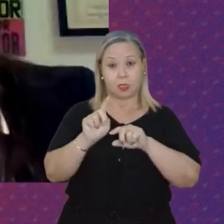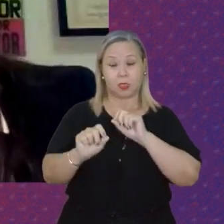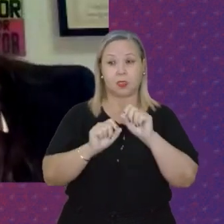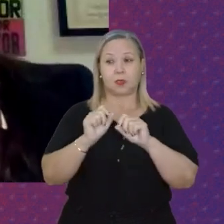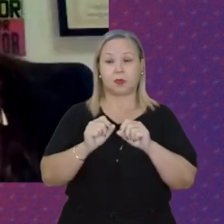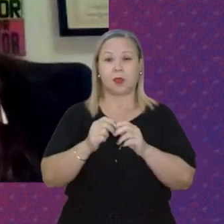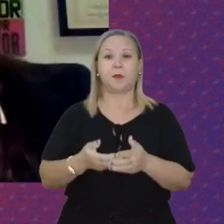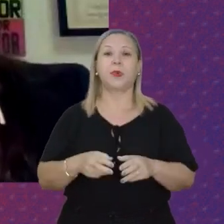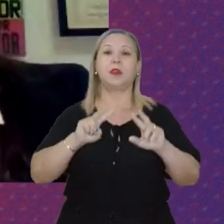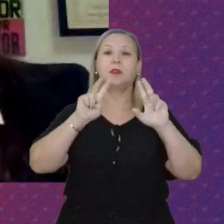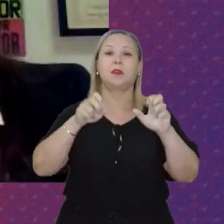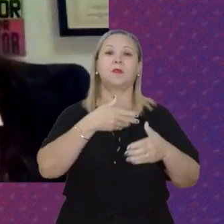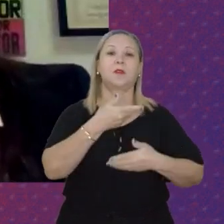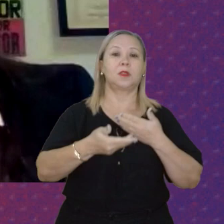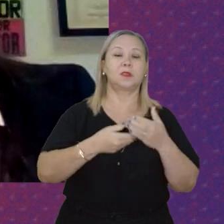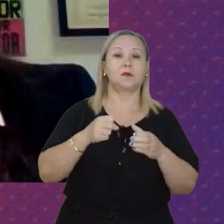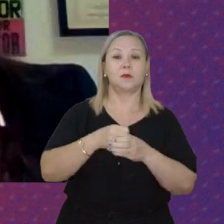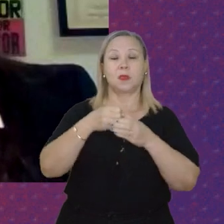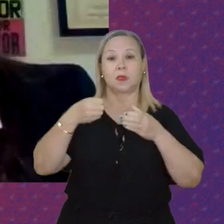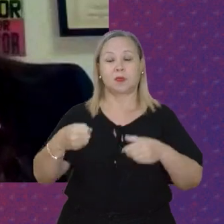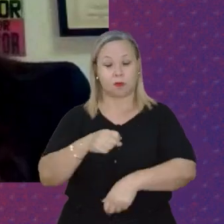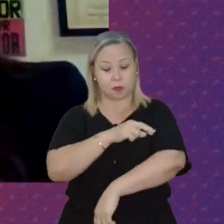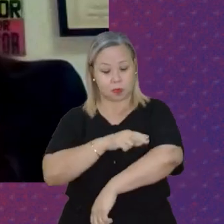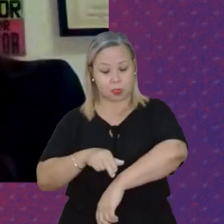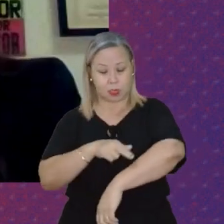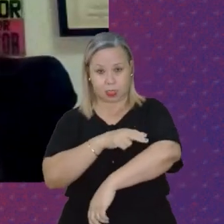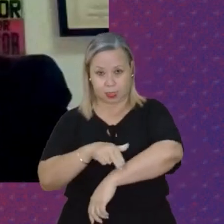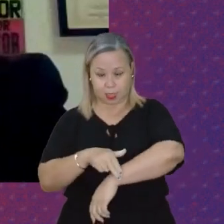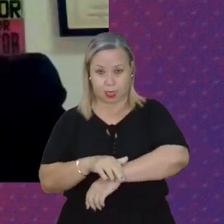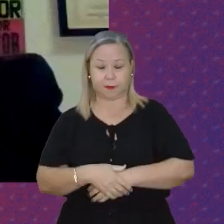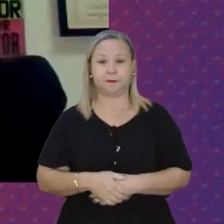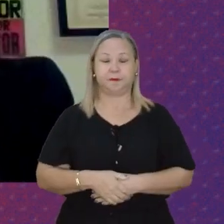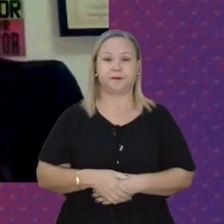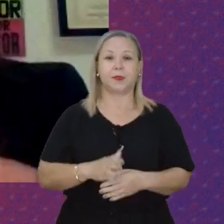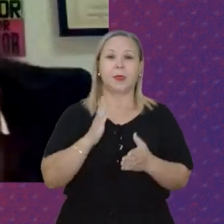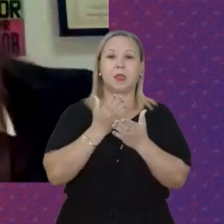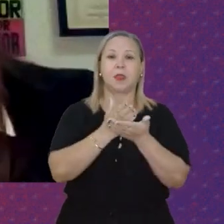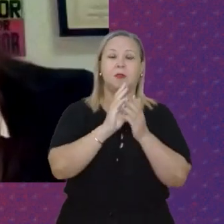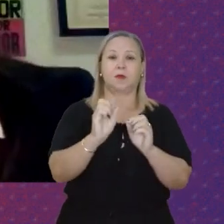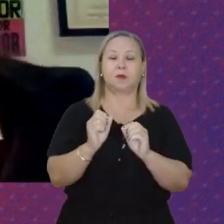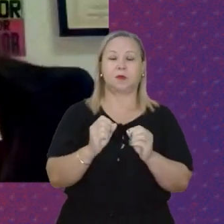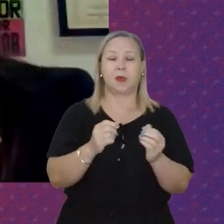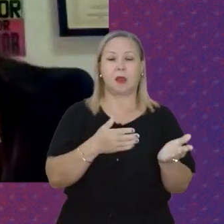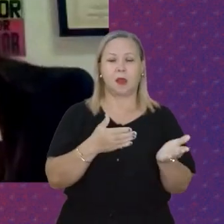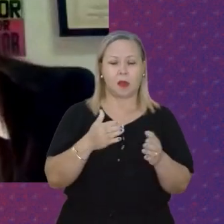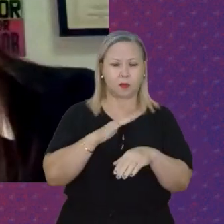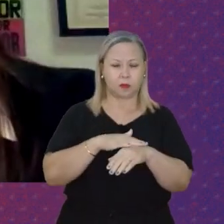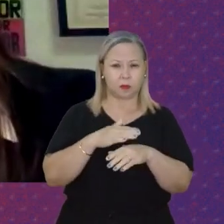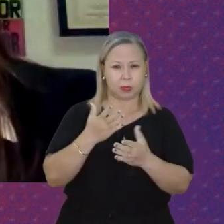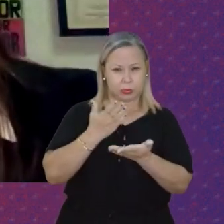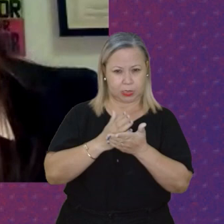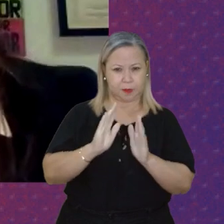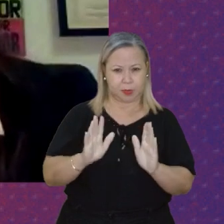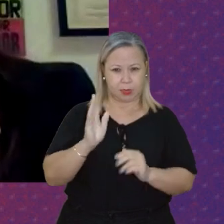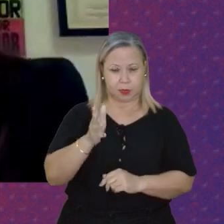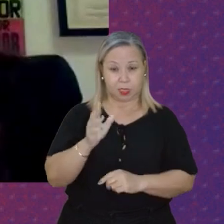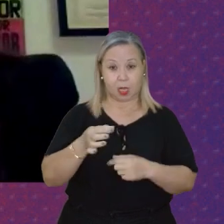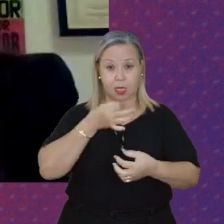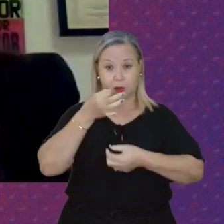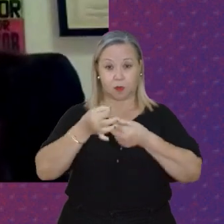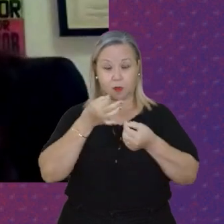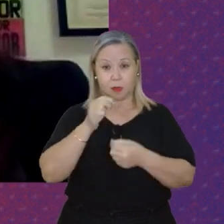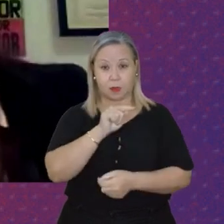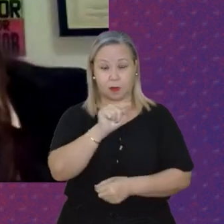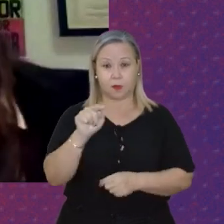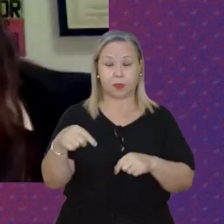com relação às cotas raciais. E, por fim, que o nosso tempo é muito curto, eu queria comentar com vocês